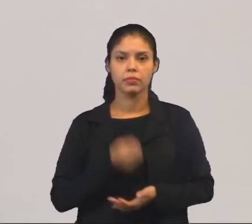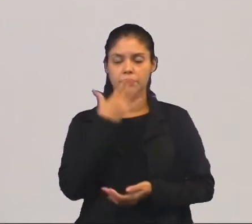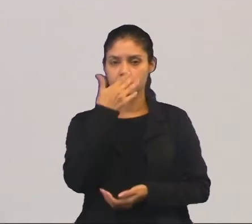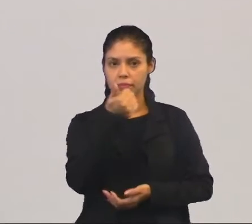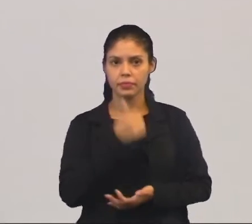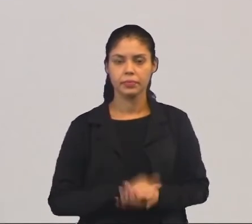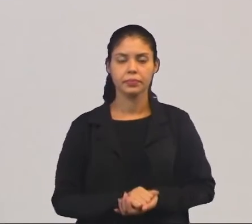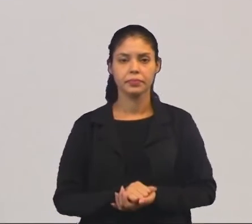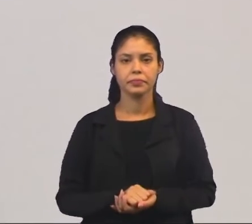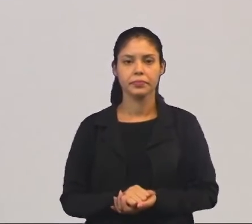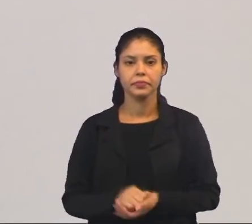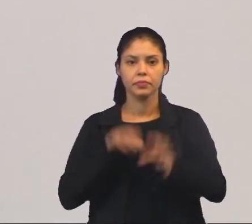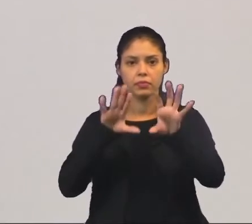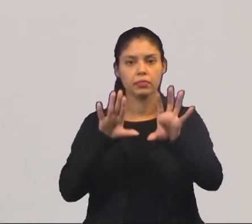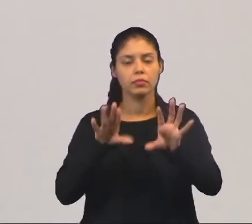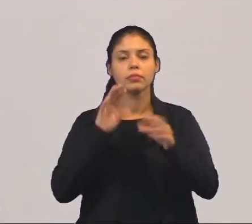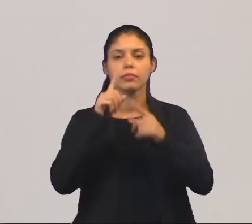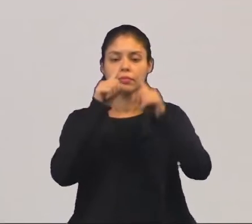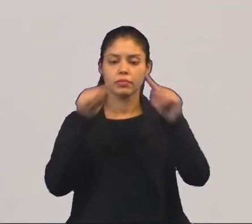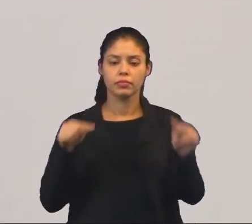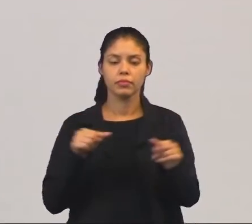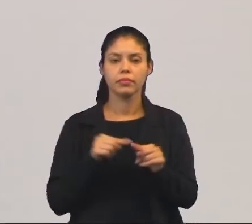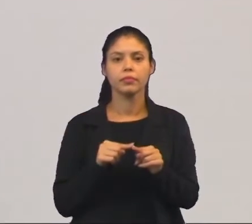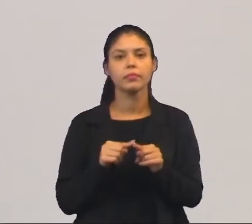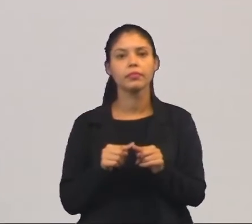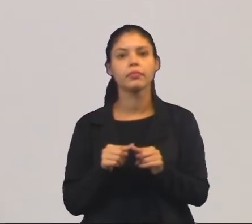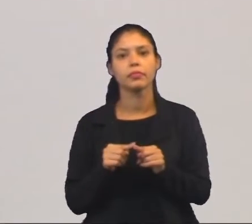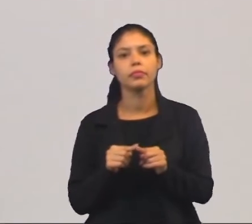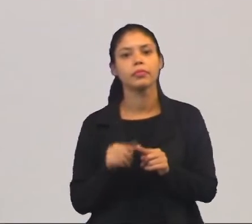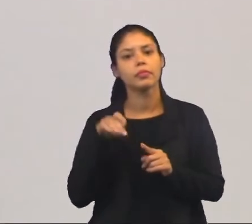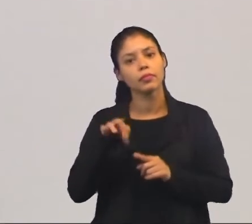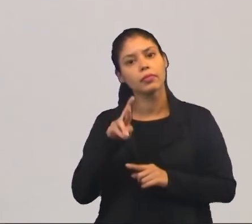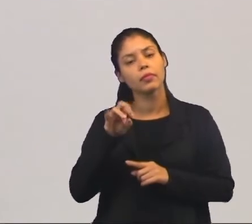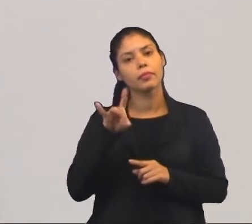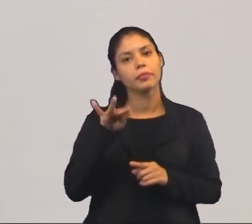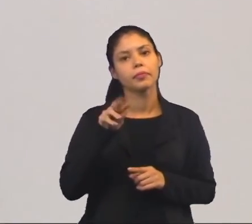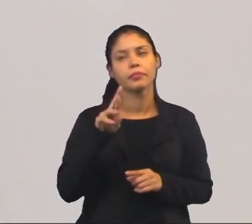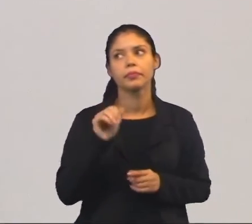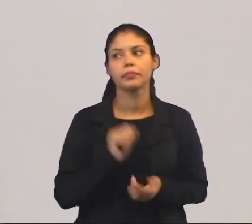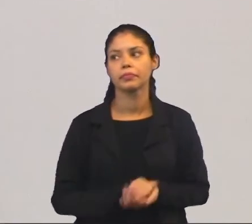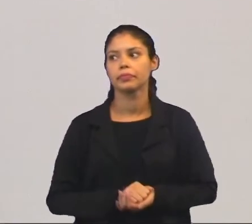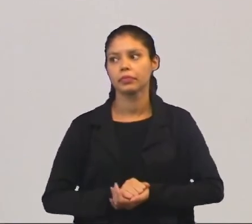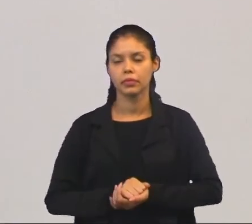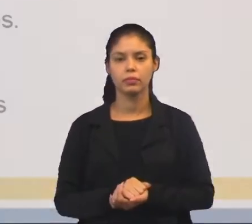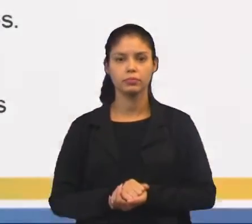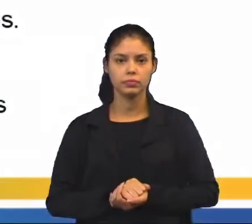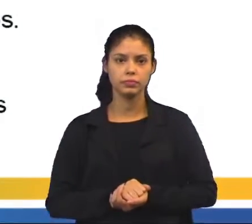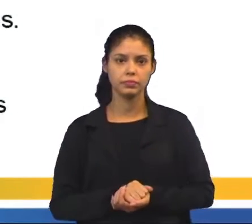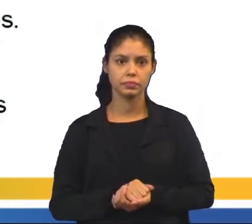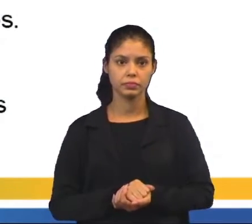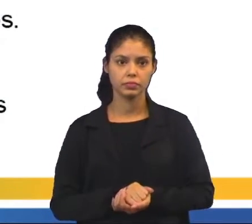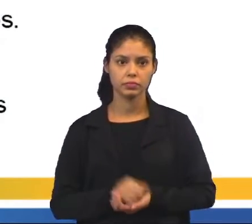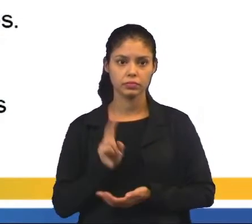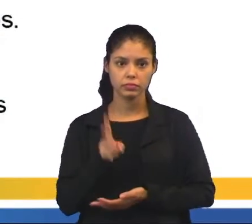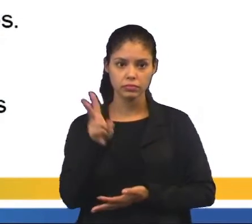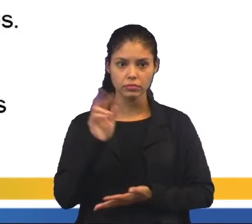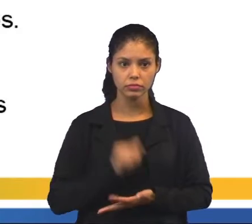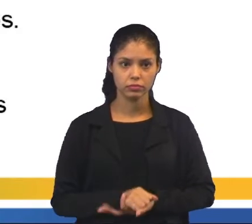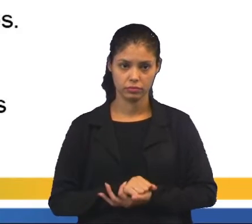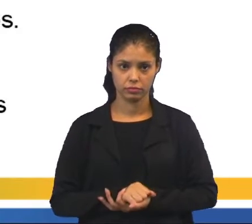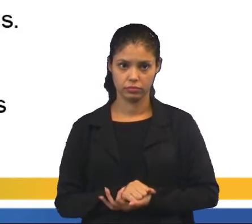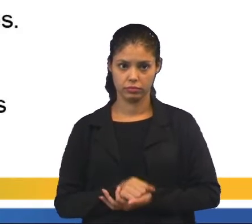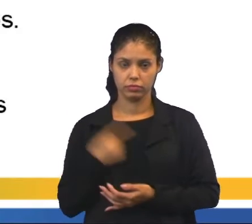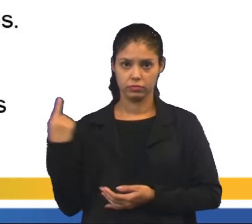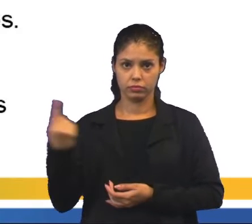Tudo bem? Então, esses tipos de triângulo são chamados de triângulos equiláteros. Então, vamos lá, continuando.